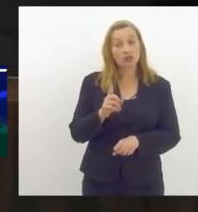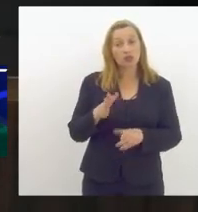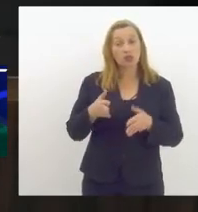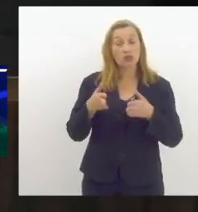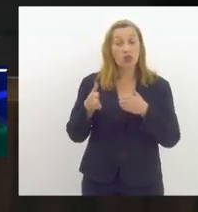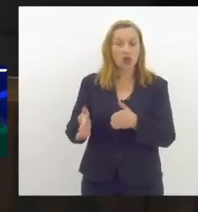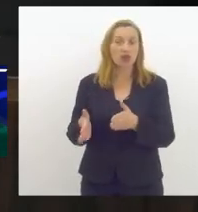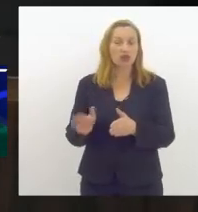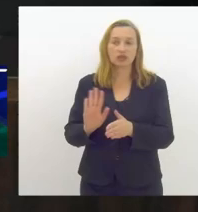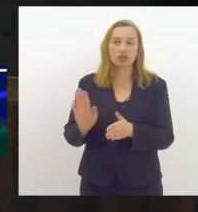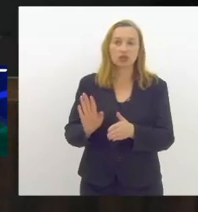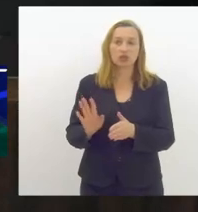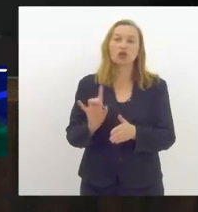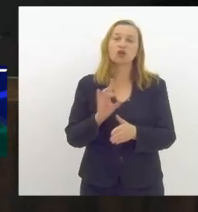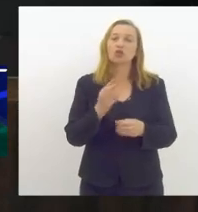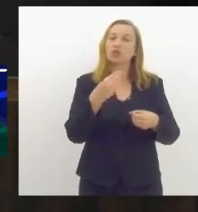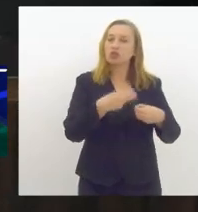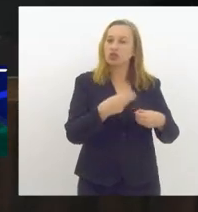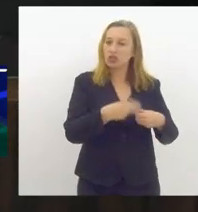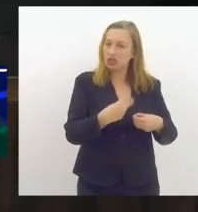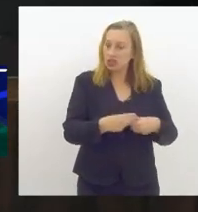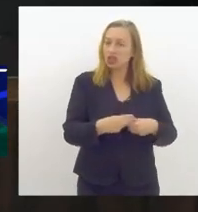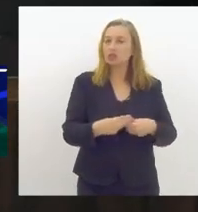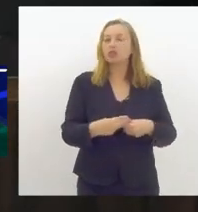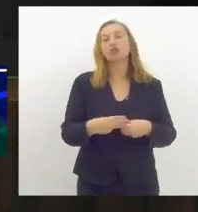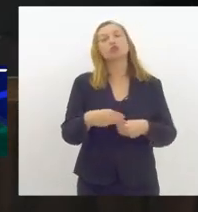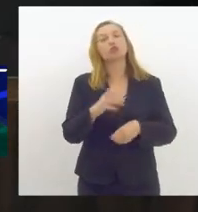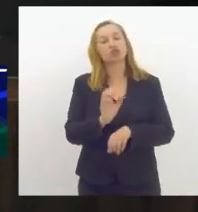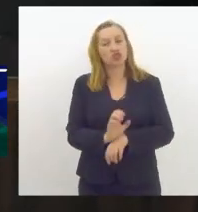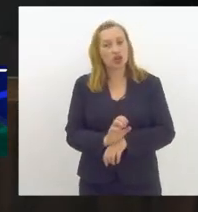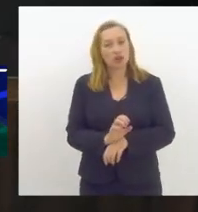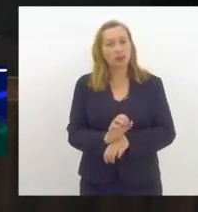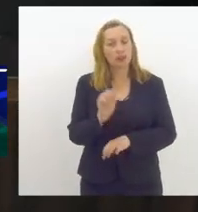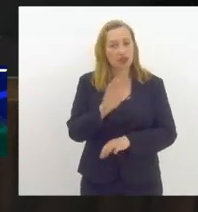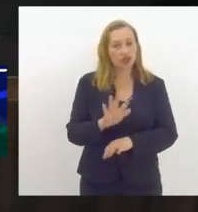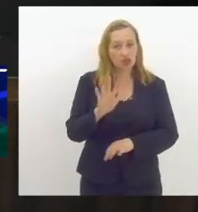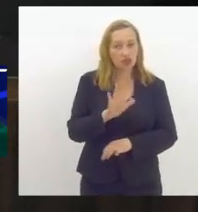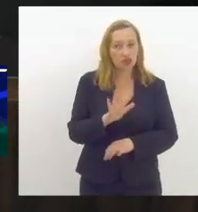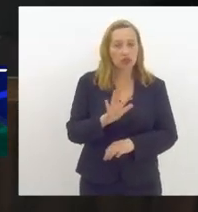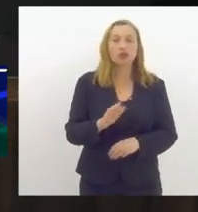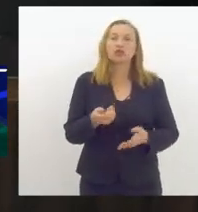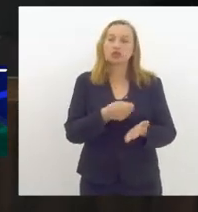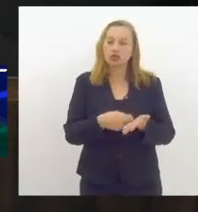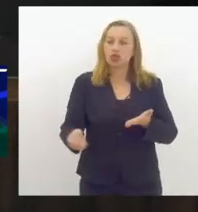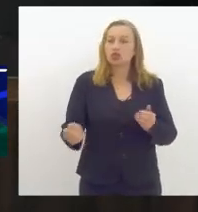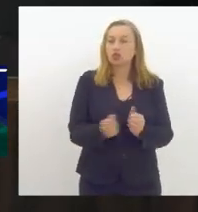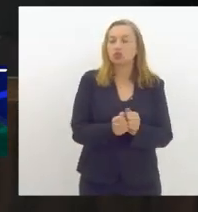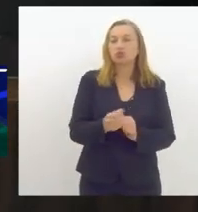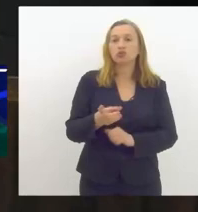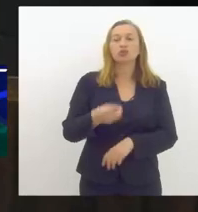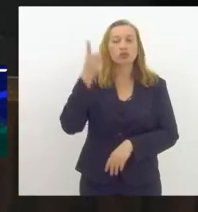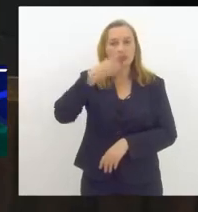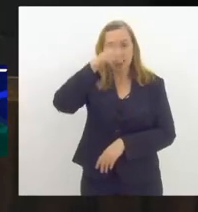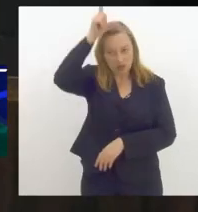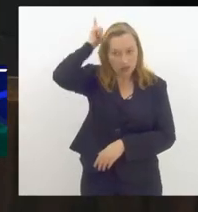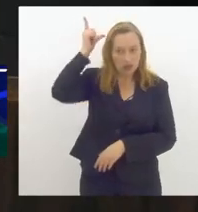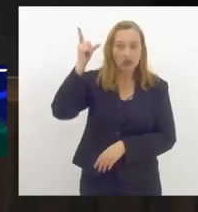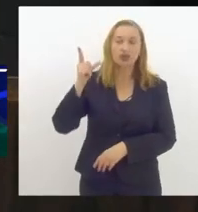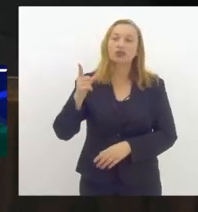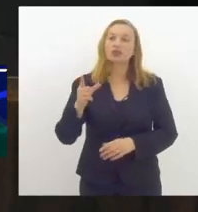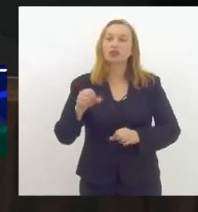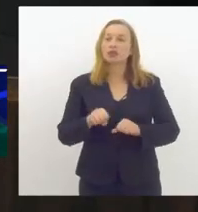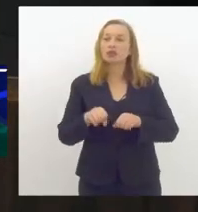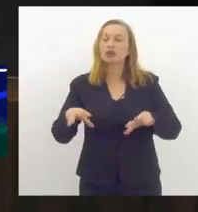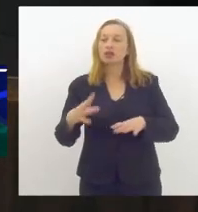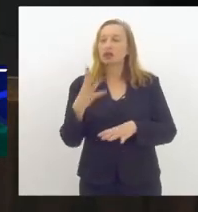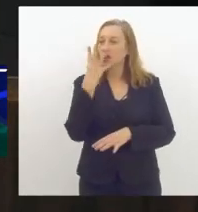concessão do município do estado dos municípios de geral então também assim né junto com o Luís uma Emenda vai entender a